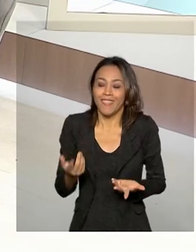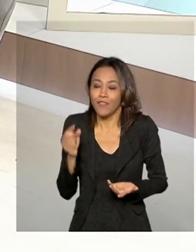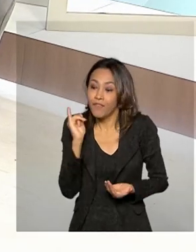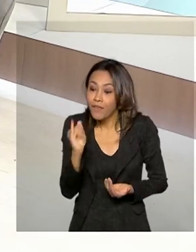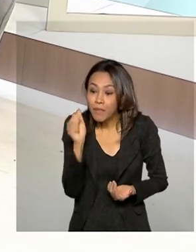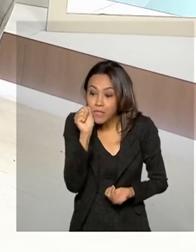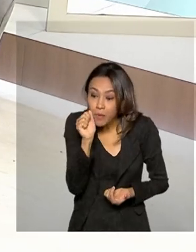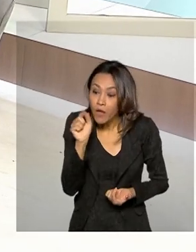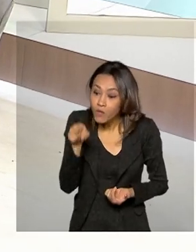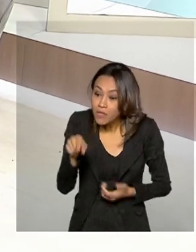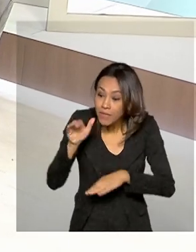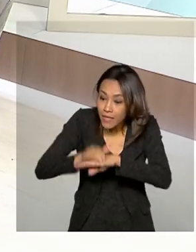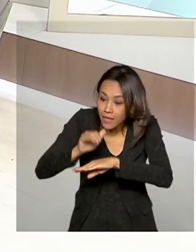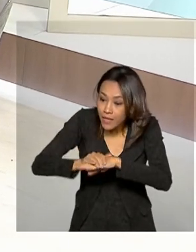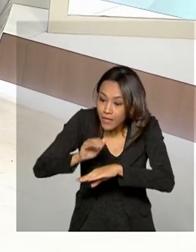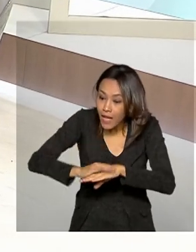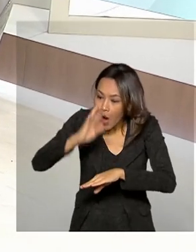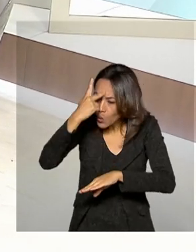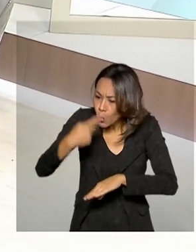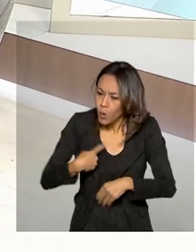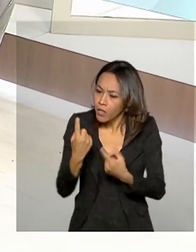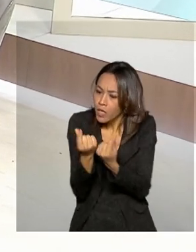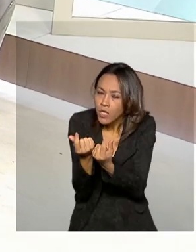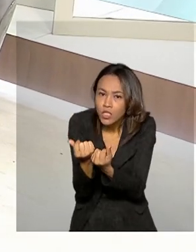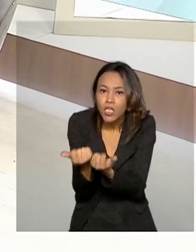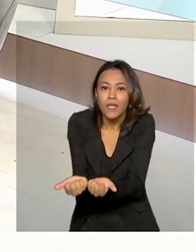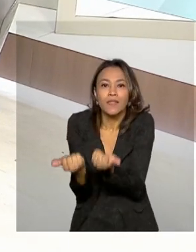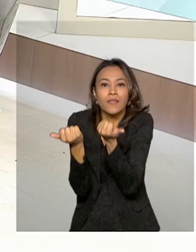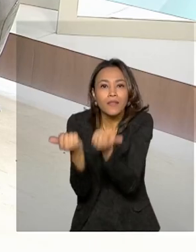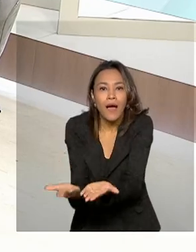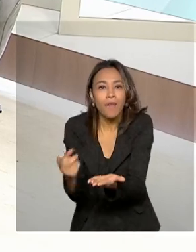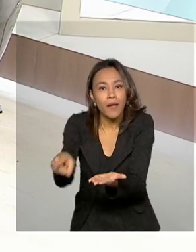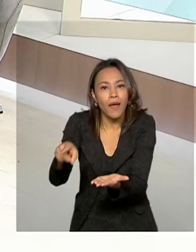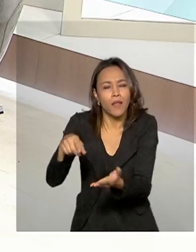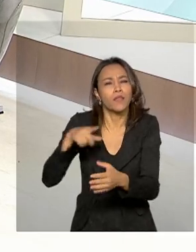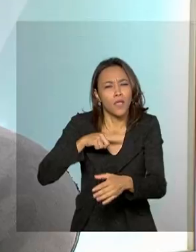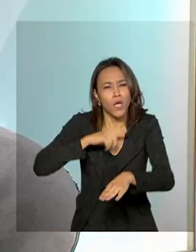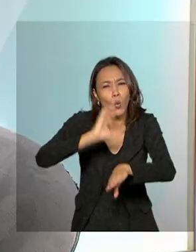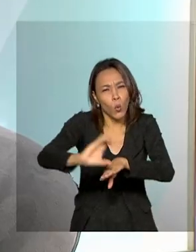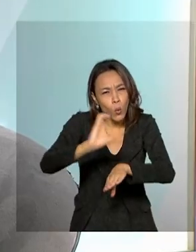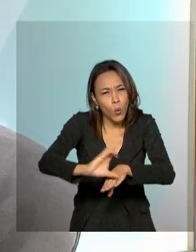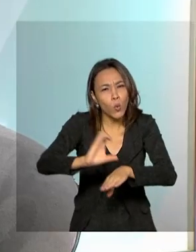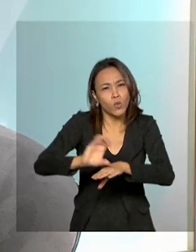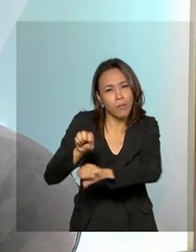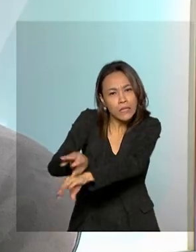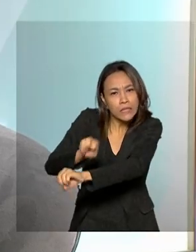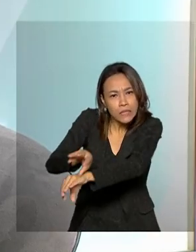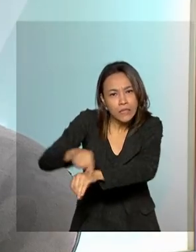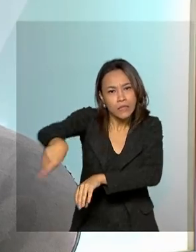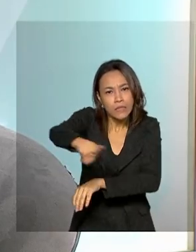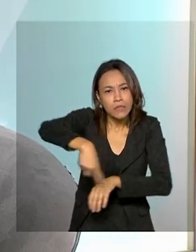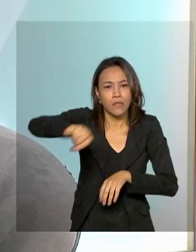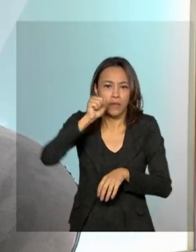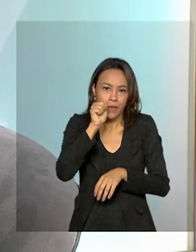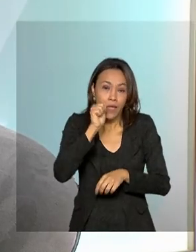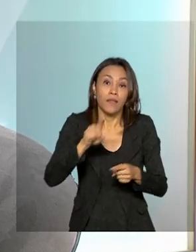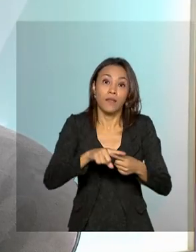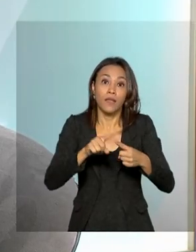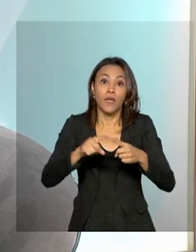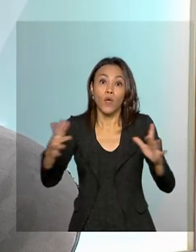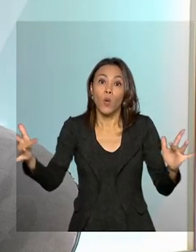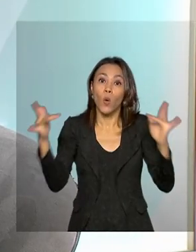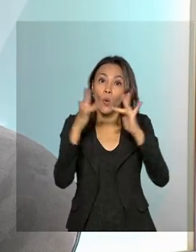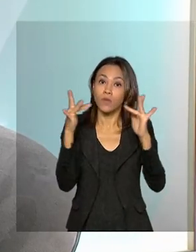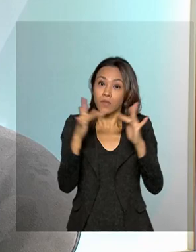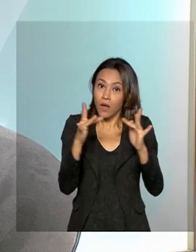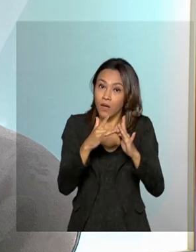essa mulher, autonomia financeira. Então, dentro da Casa Empoderar da Mulher brasileira, essas mulheres. A gente tem curso de qualificação, a gente tem um trabalho com as agências de emprego dentro